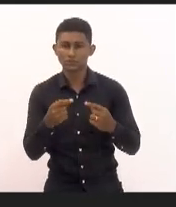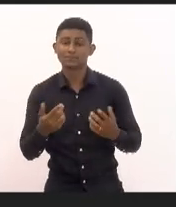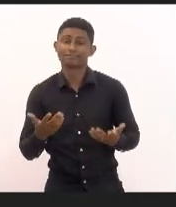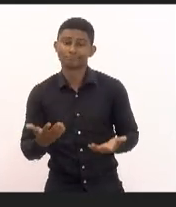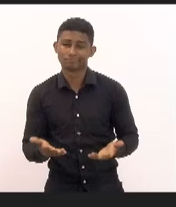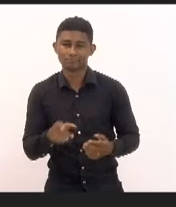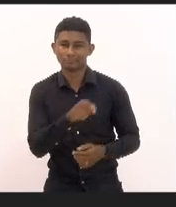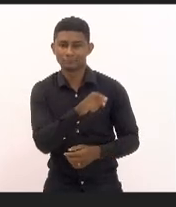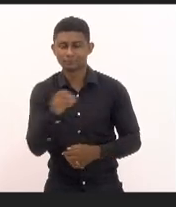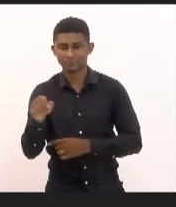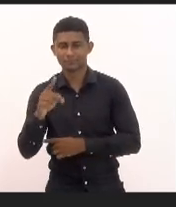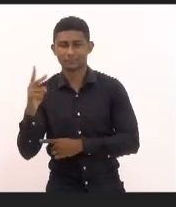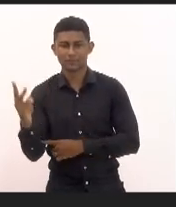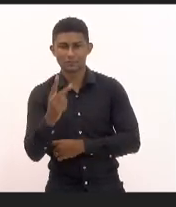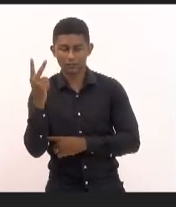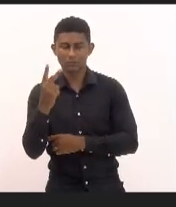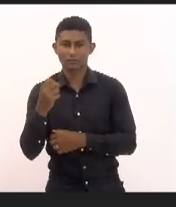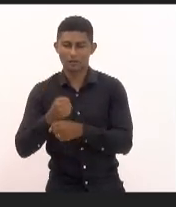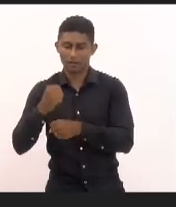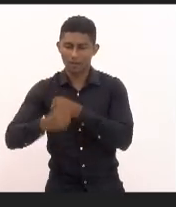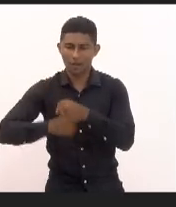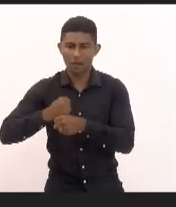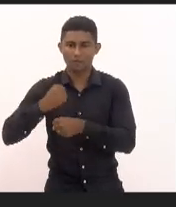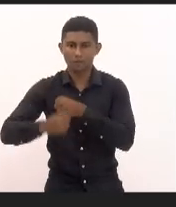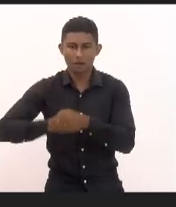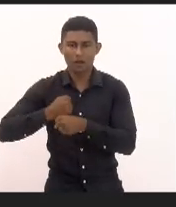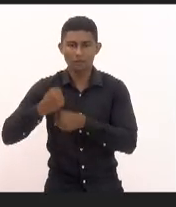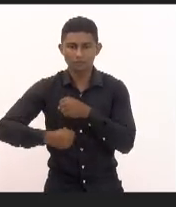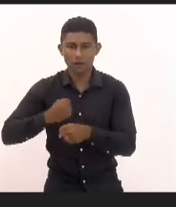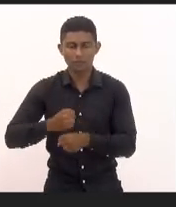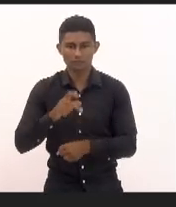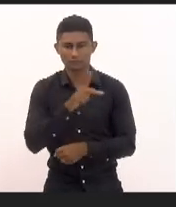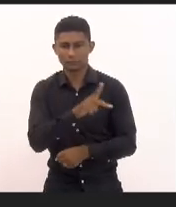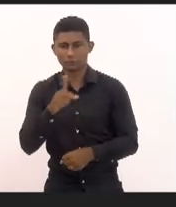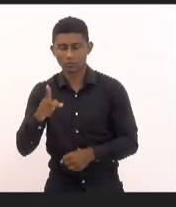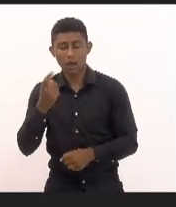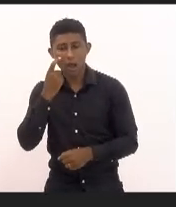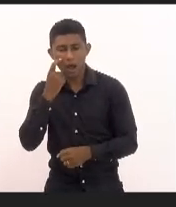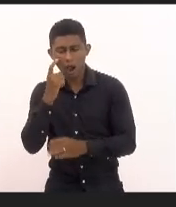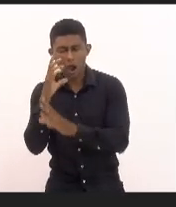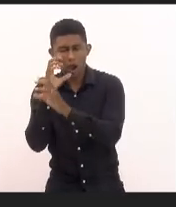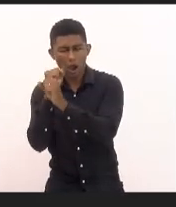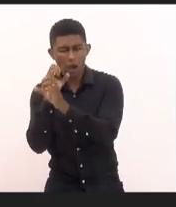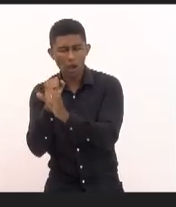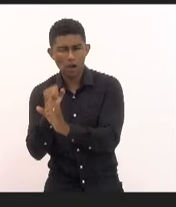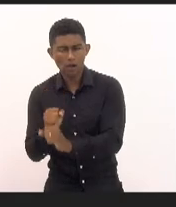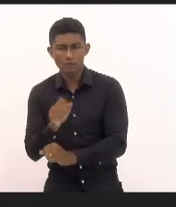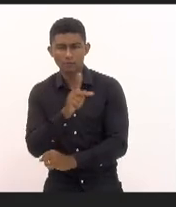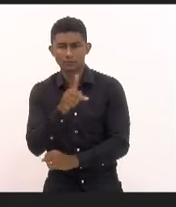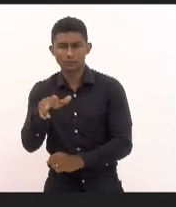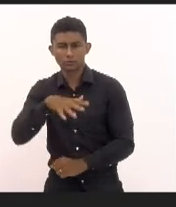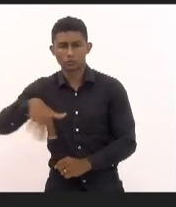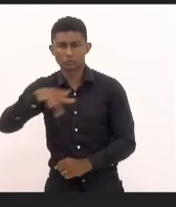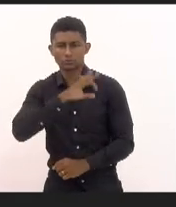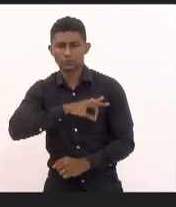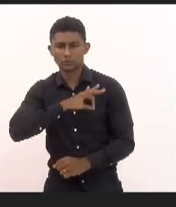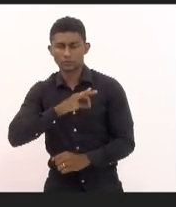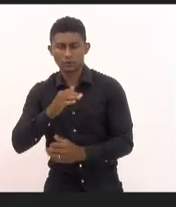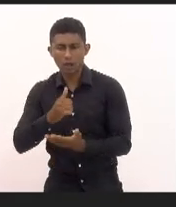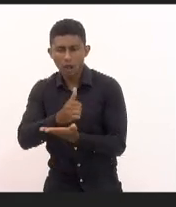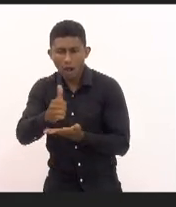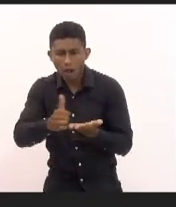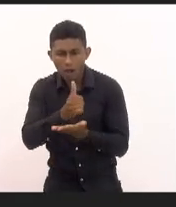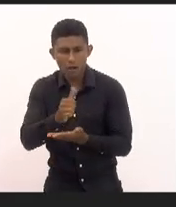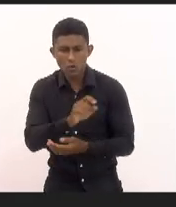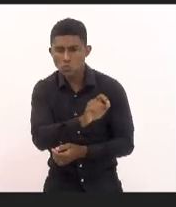nesse valor aluno ano, né, para poder, então, calcular o piso salarial